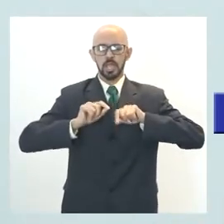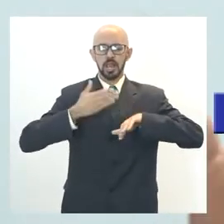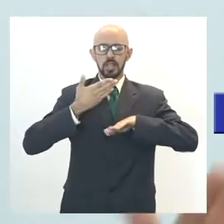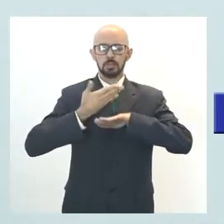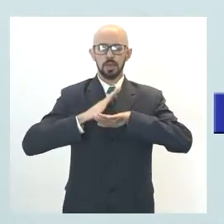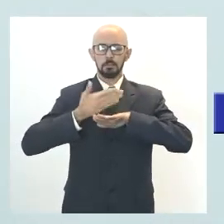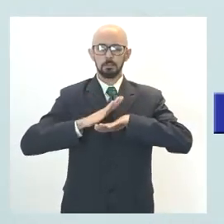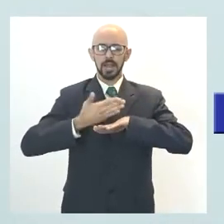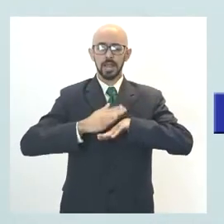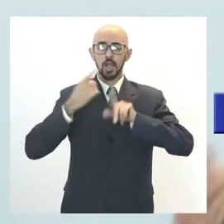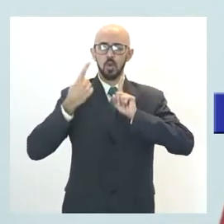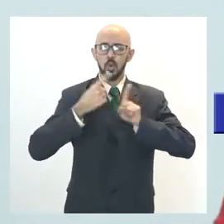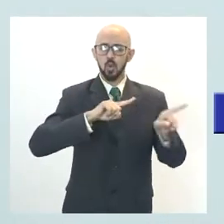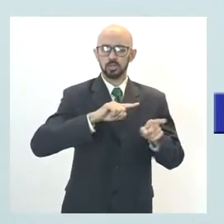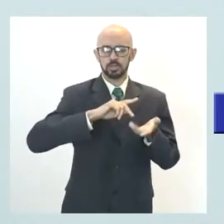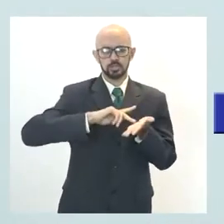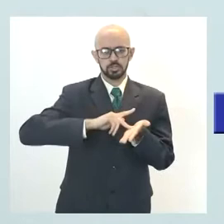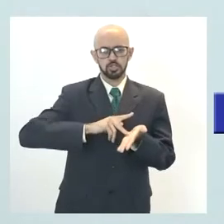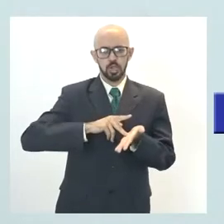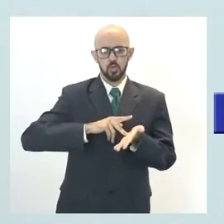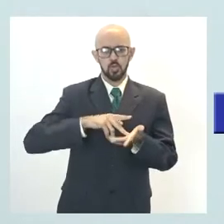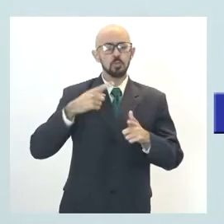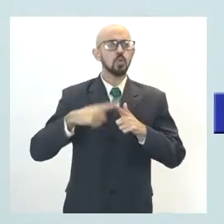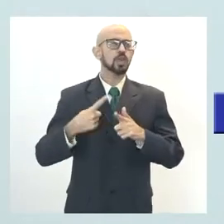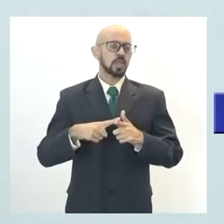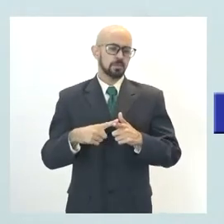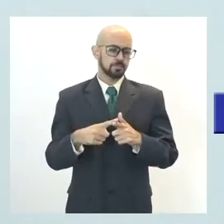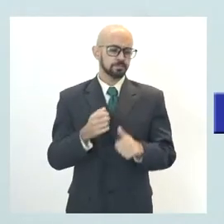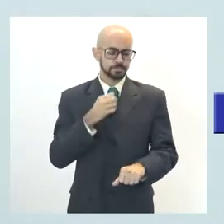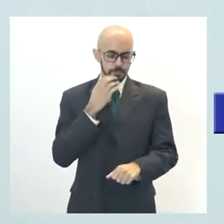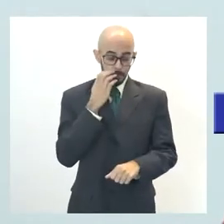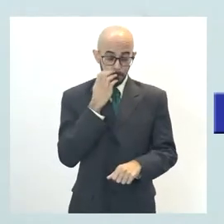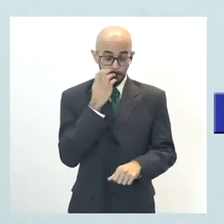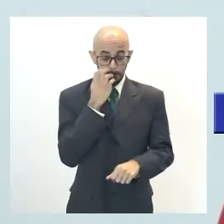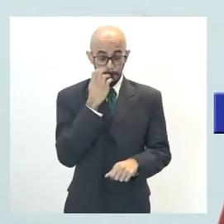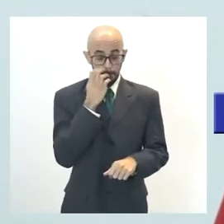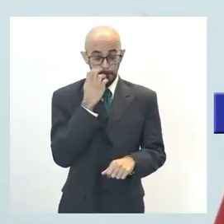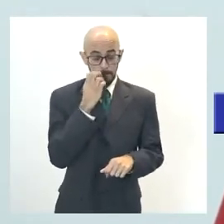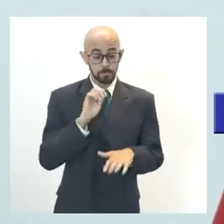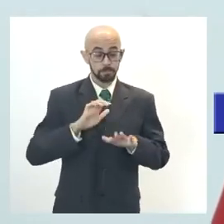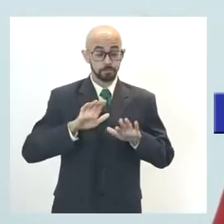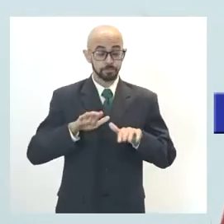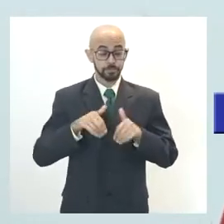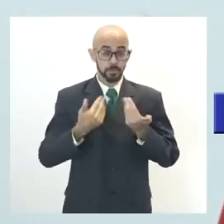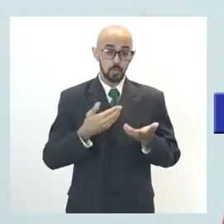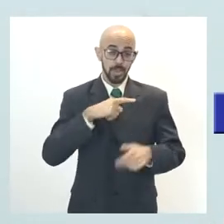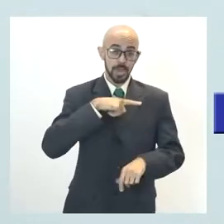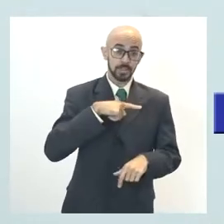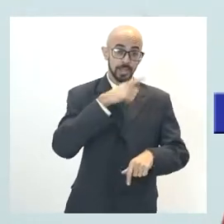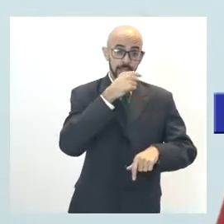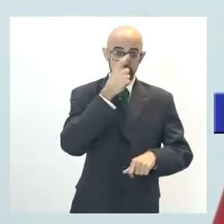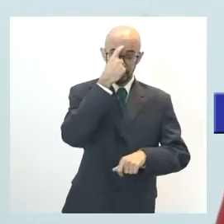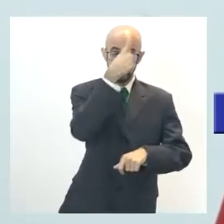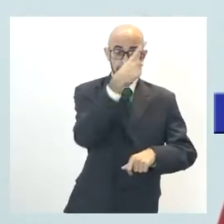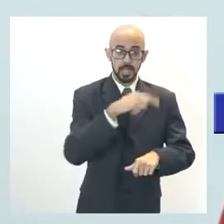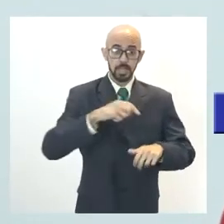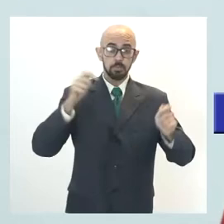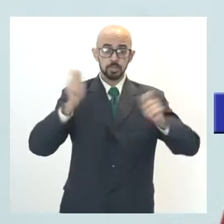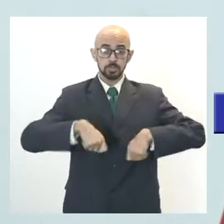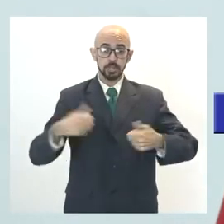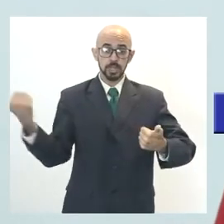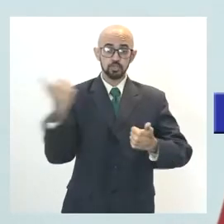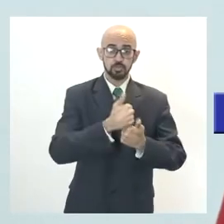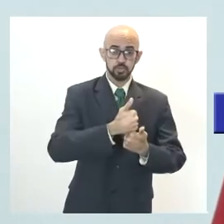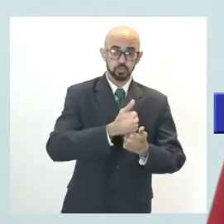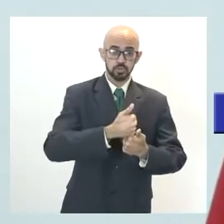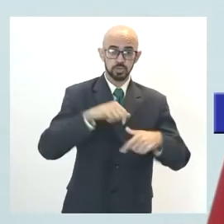prática antissindical porque a gente pode falar em prática antissindical porque ela prever a possibilidade de substituição do